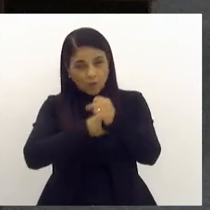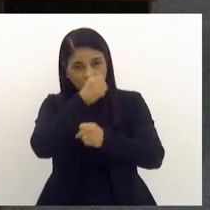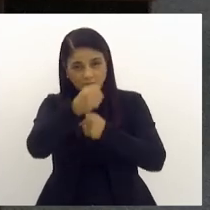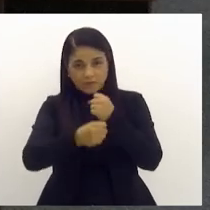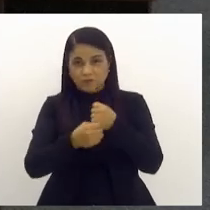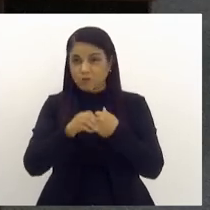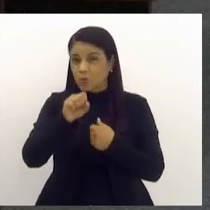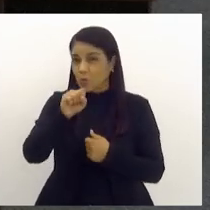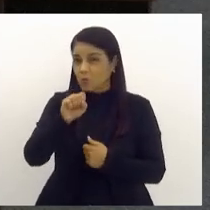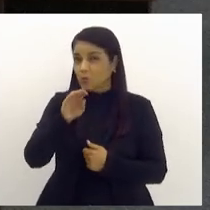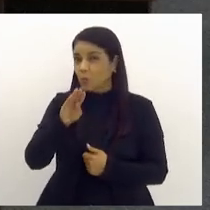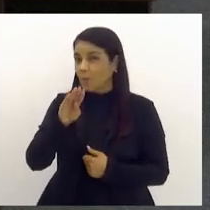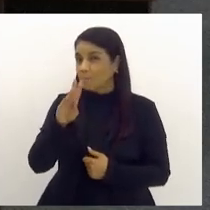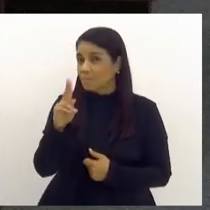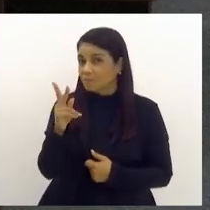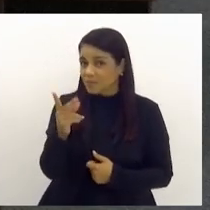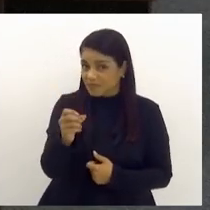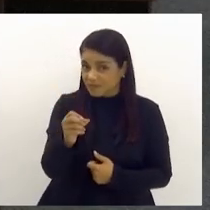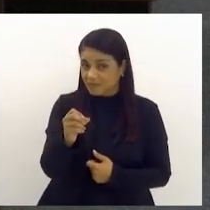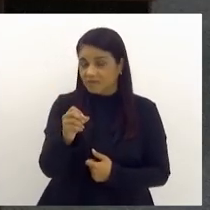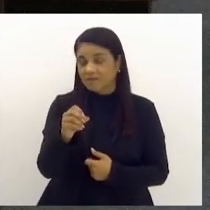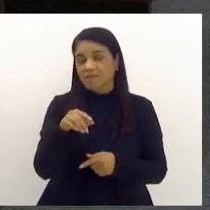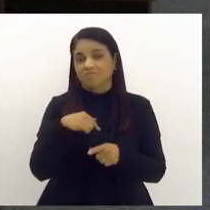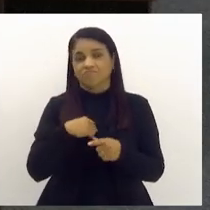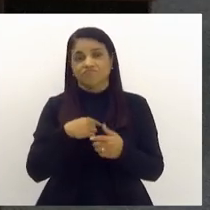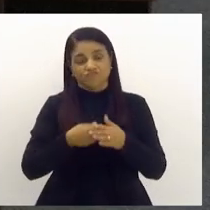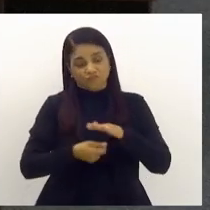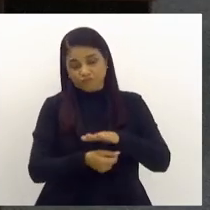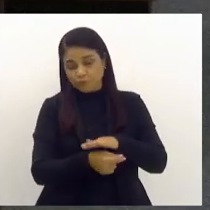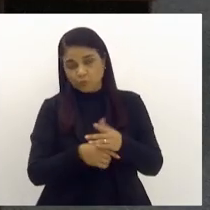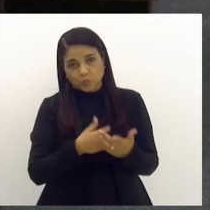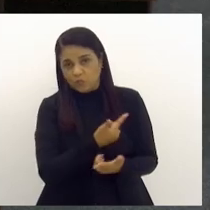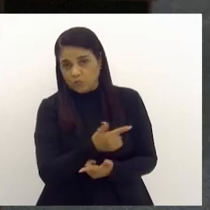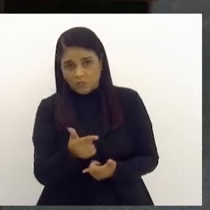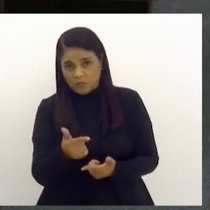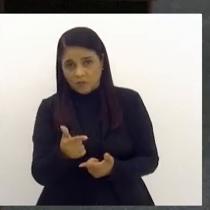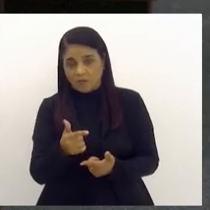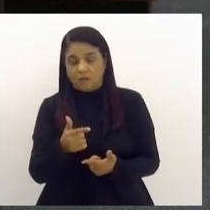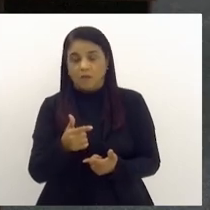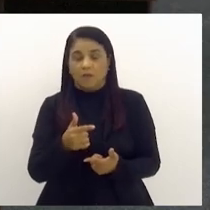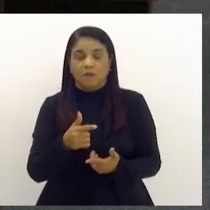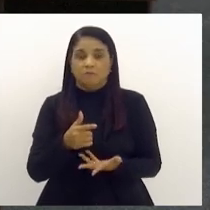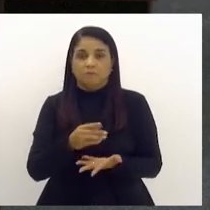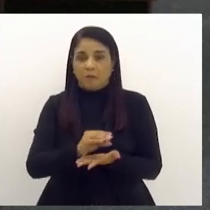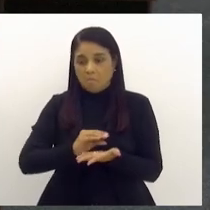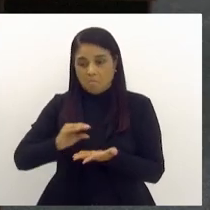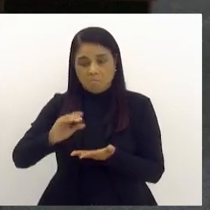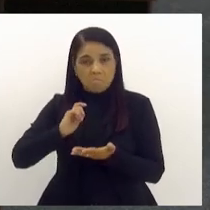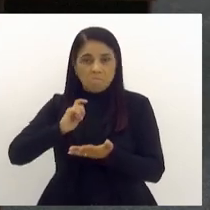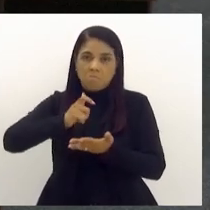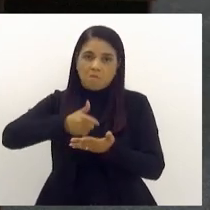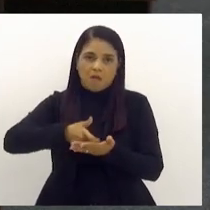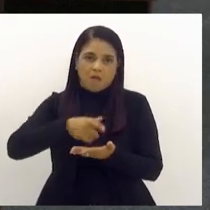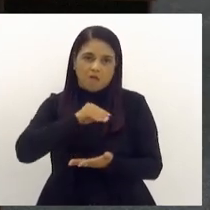bi, então a gente não vai ter mais fundo para mexer, muito menos fundo para custear pagamento de